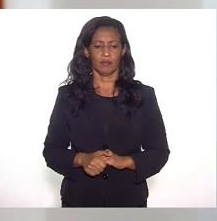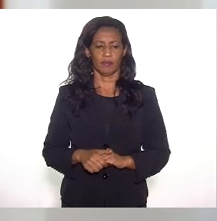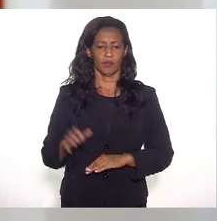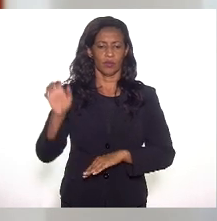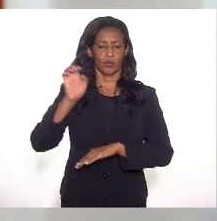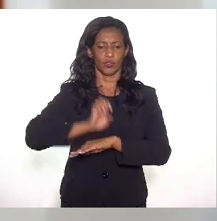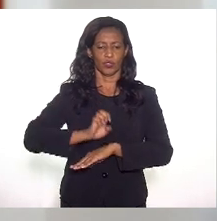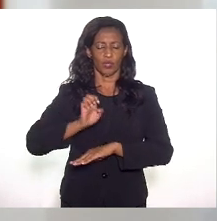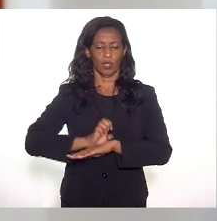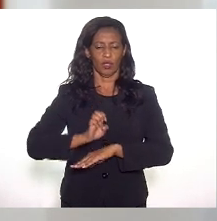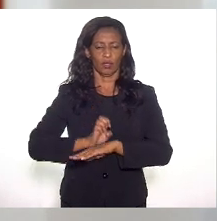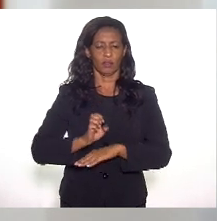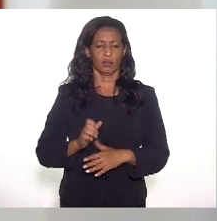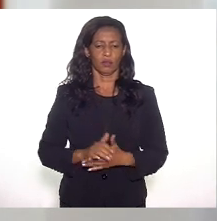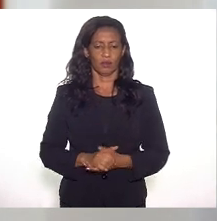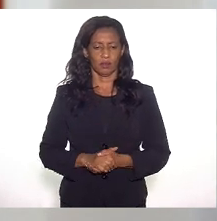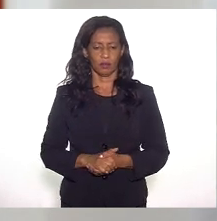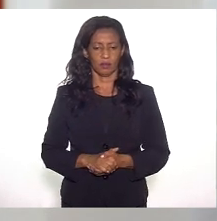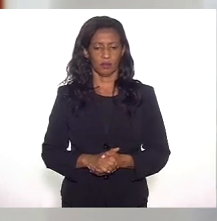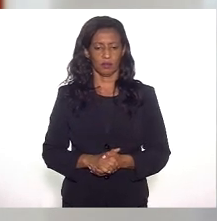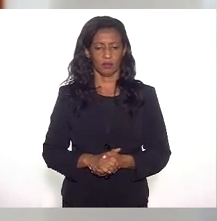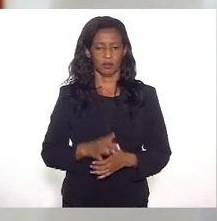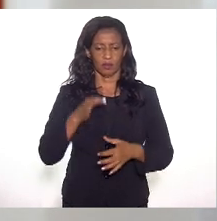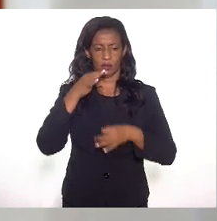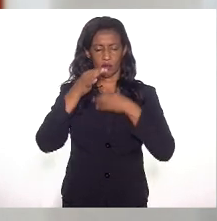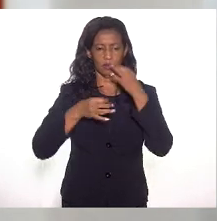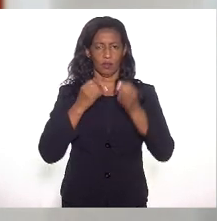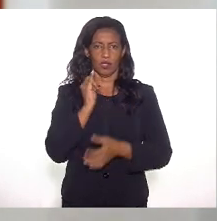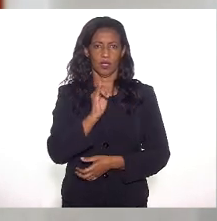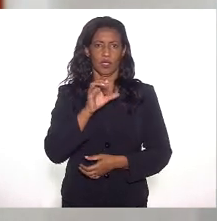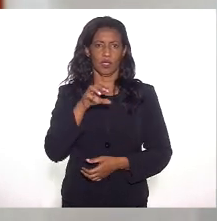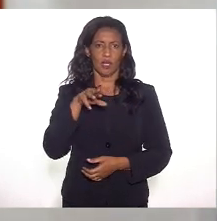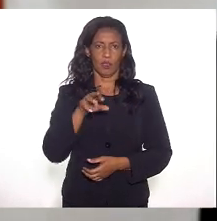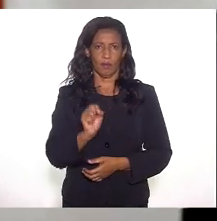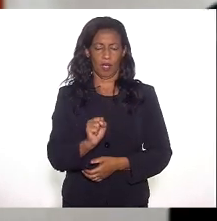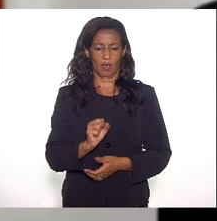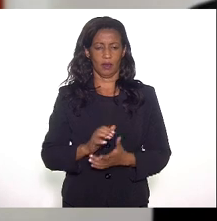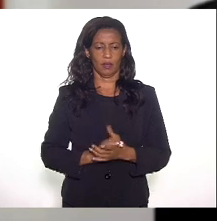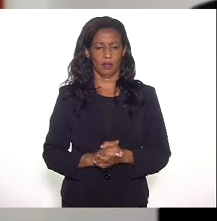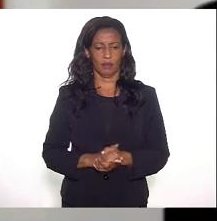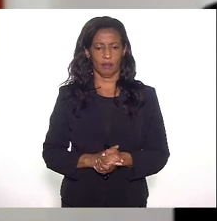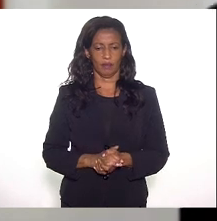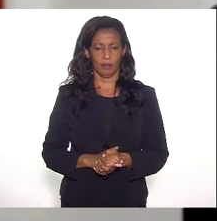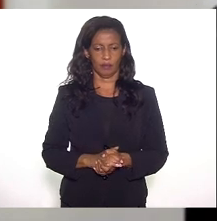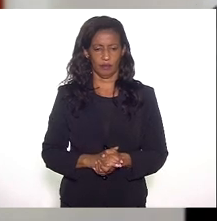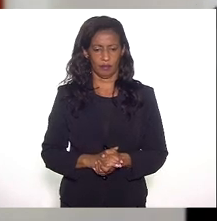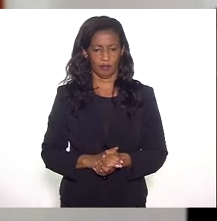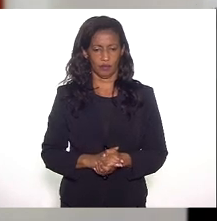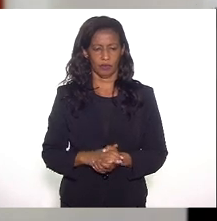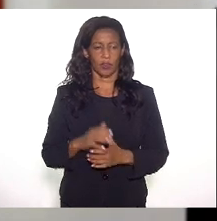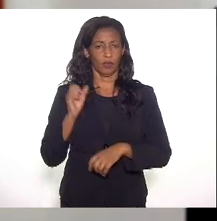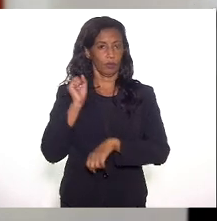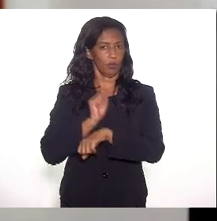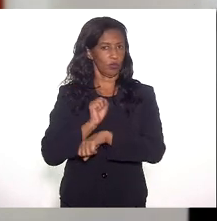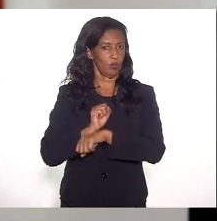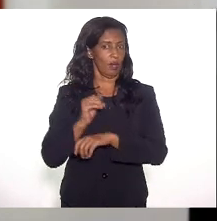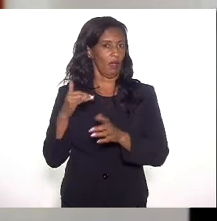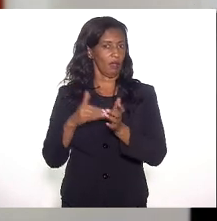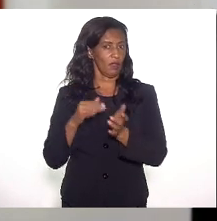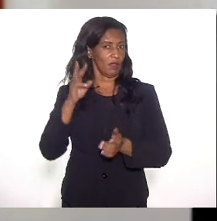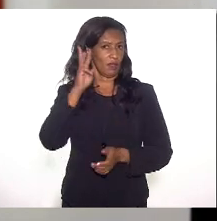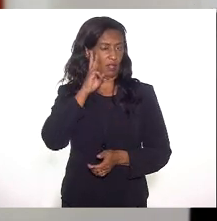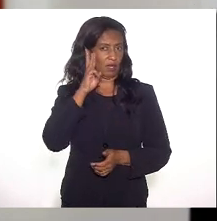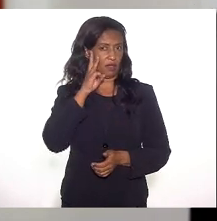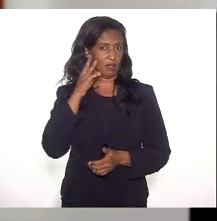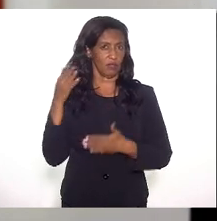estado em relação à questão do ICMS dos templos, tá bom? Nós vamos aguardar até a terça. Se não